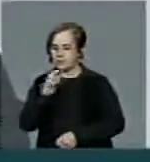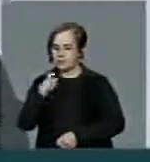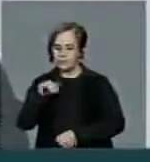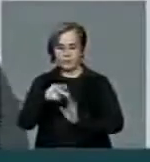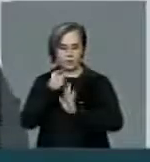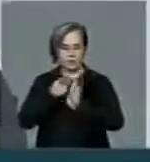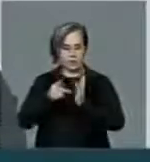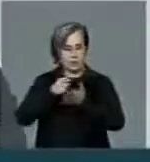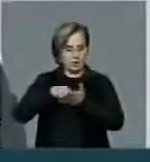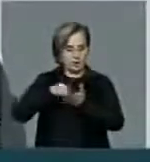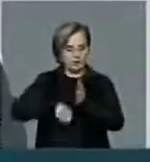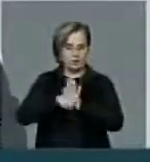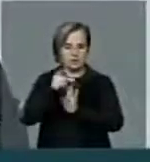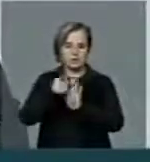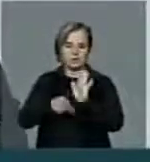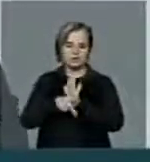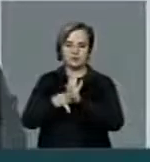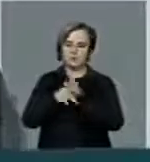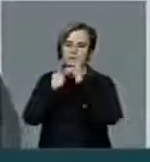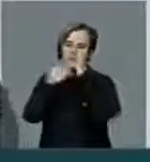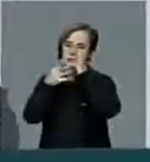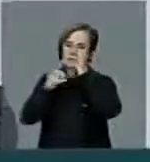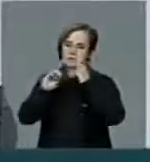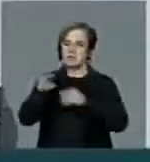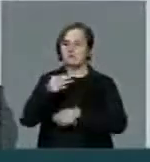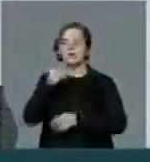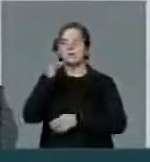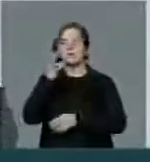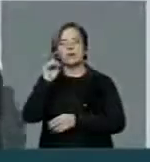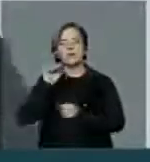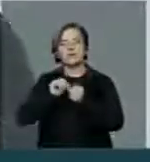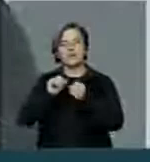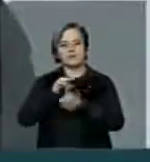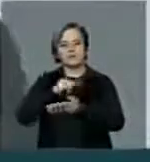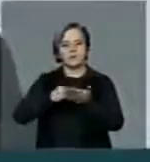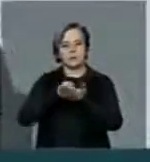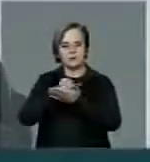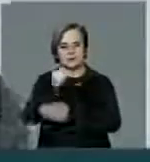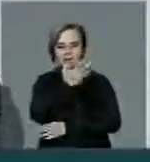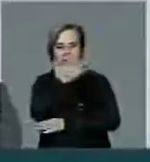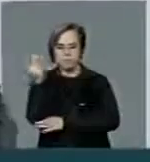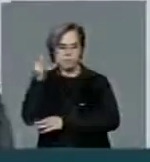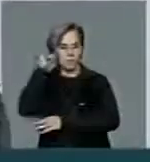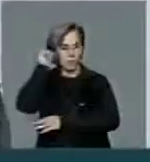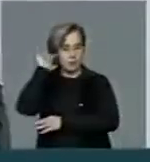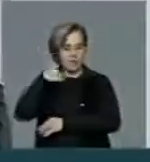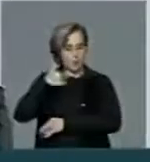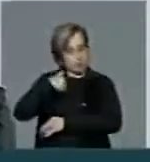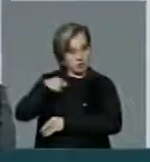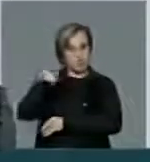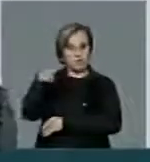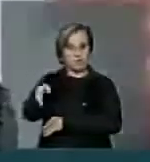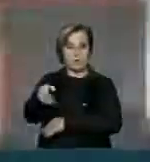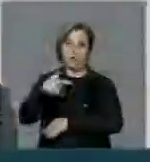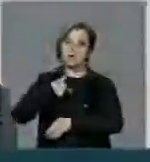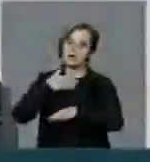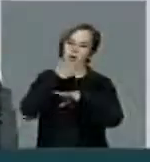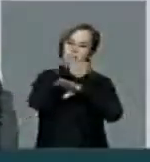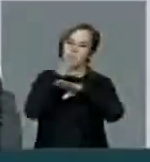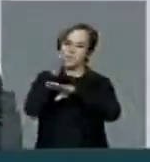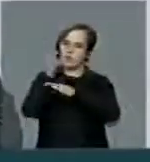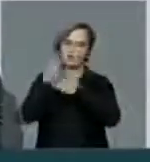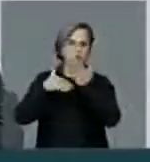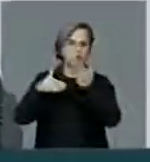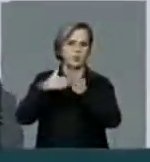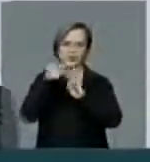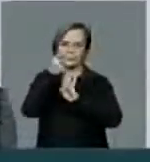40 milhões de reais do Fundo Amazônia para Tocantins fazer o cadastro ambiental rural. Ok? Eu fui lá. Irei ao Maranhão, irei em